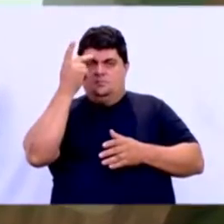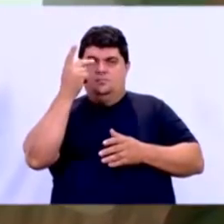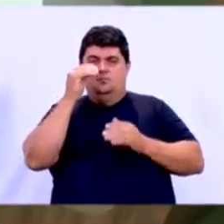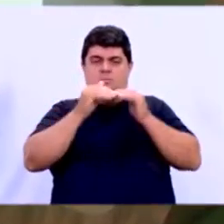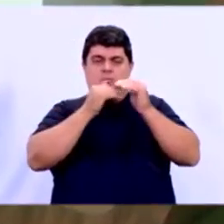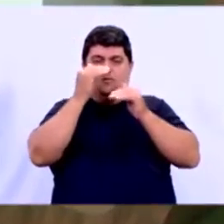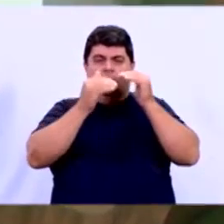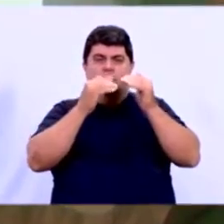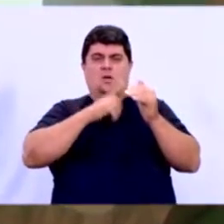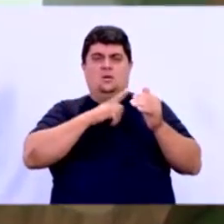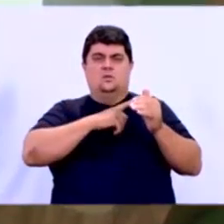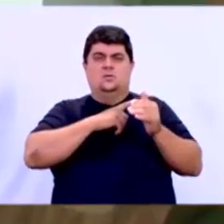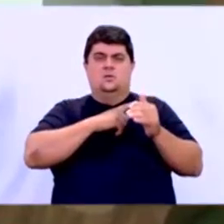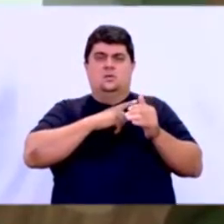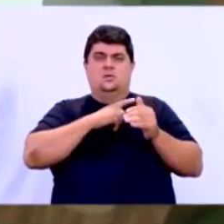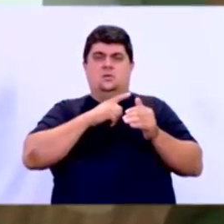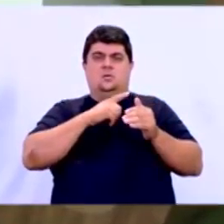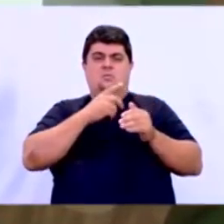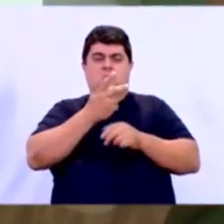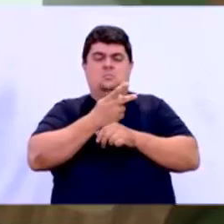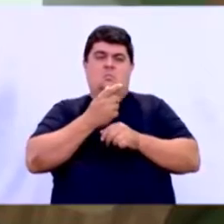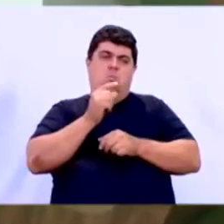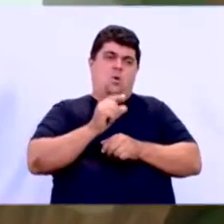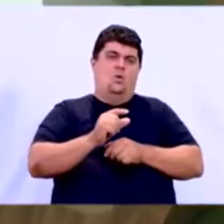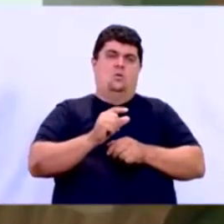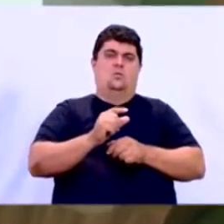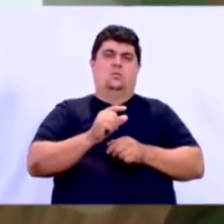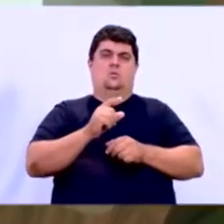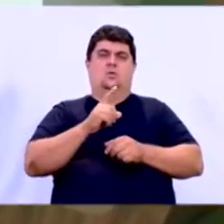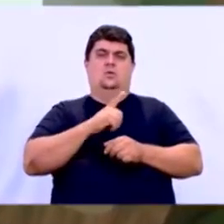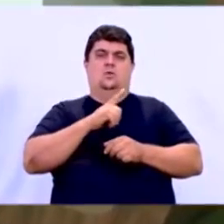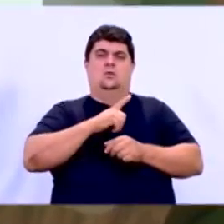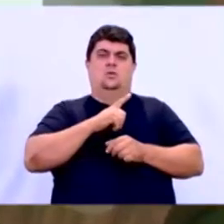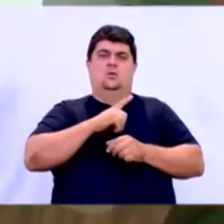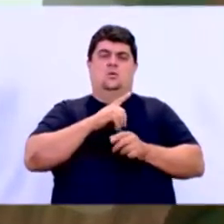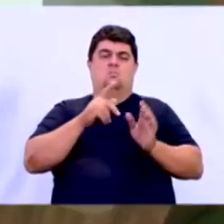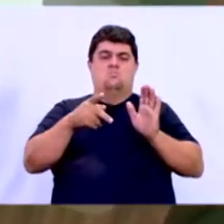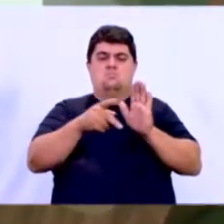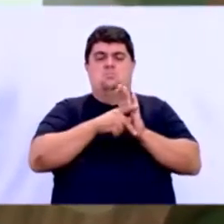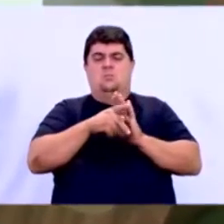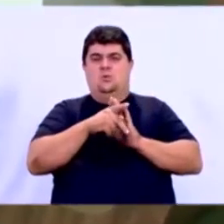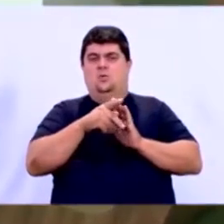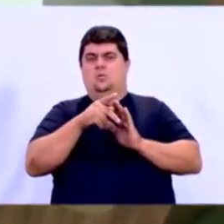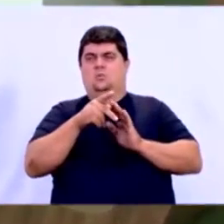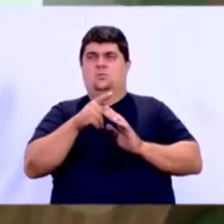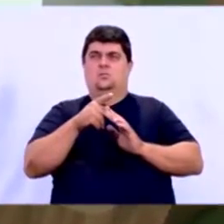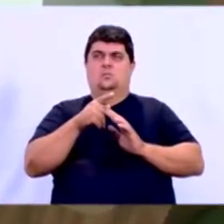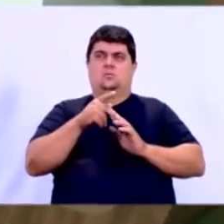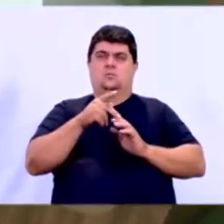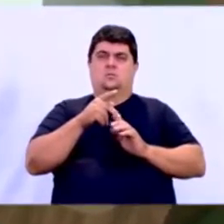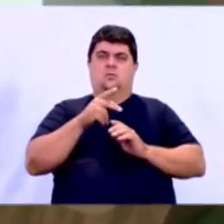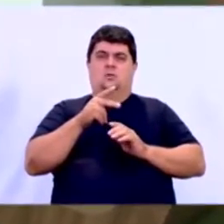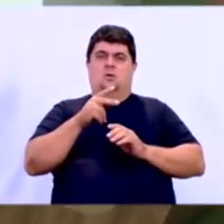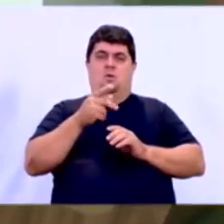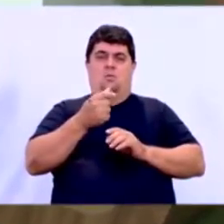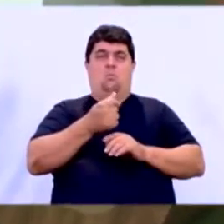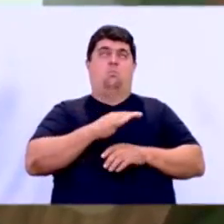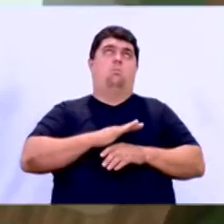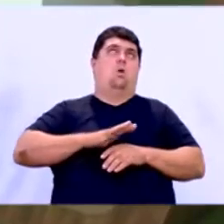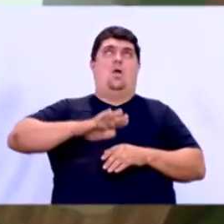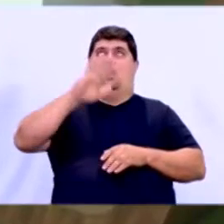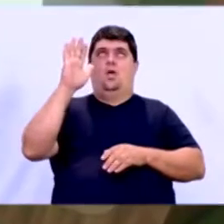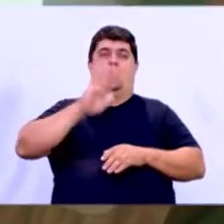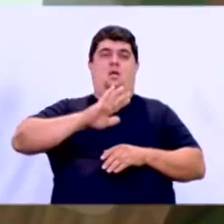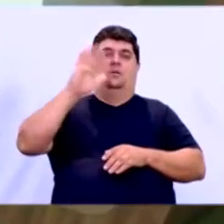você vê, tem muito pouco procura, a não ser que seja um frete exclusivo, por exemplo, né? Que aí o valor será maior. Será bem